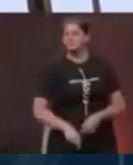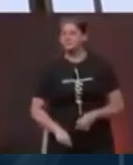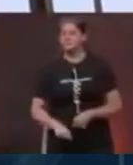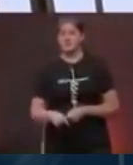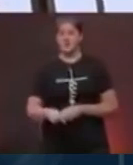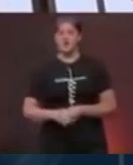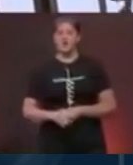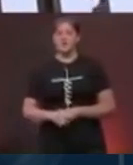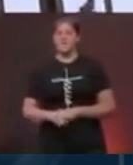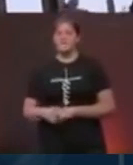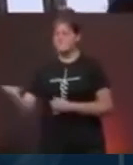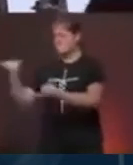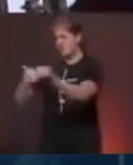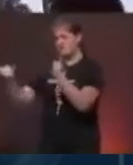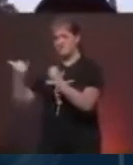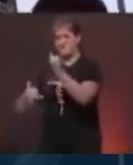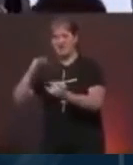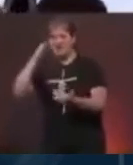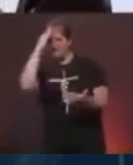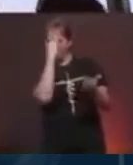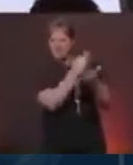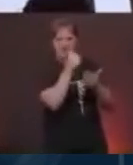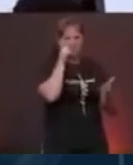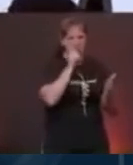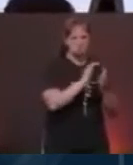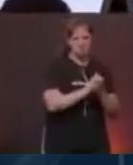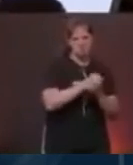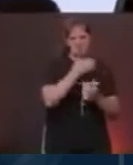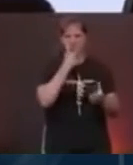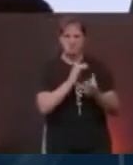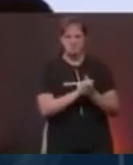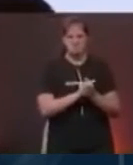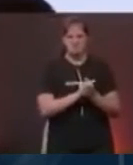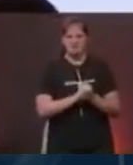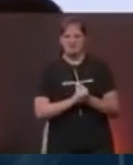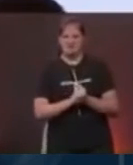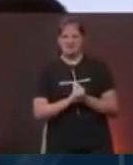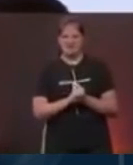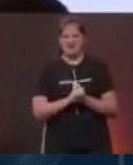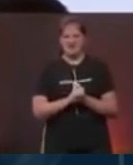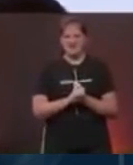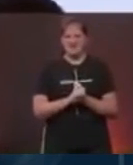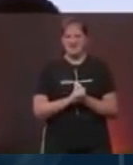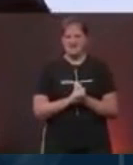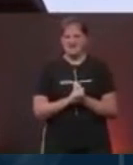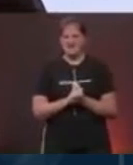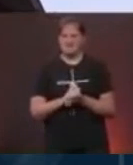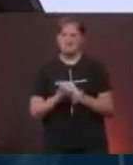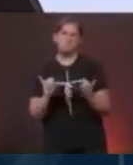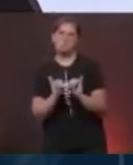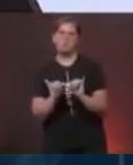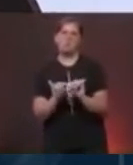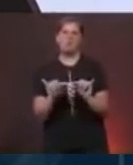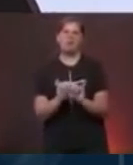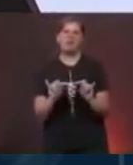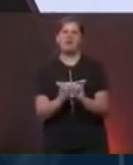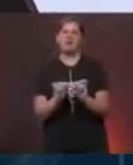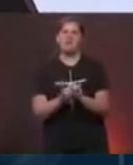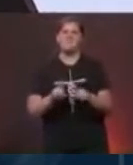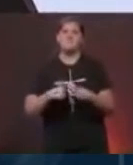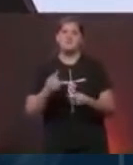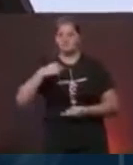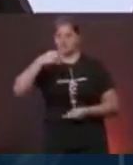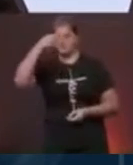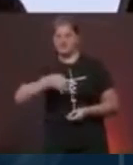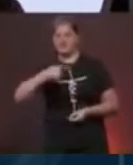fiel à sua esposa, ao seu marido. Esse negócio de fidelidade é careta. Para tu, querida, você é solícita. Você